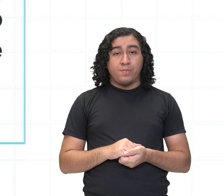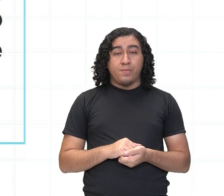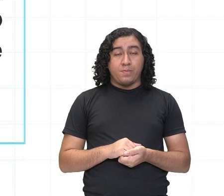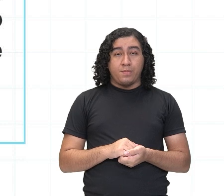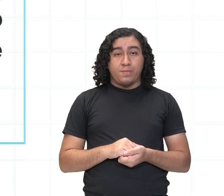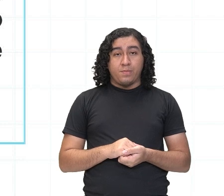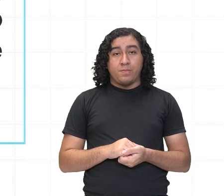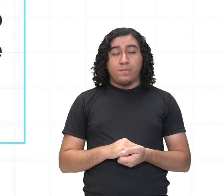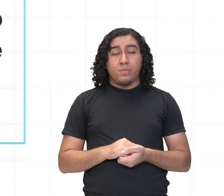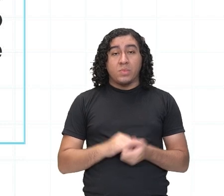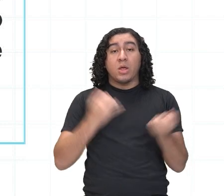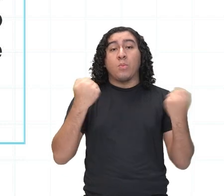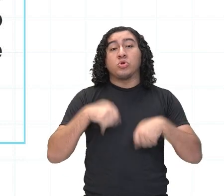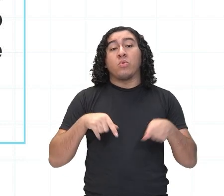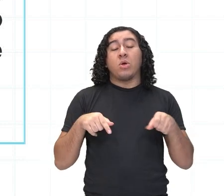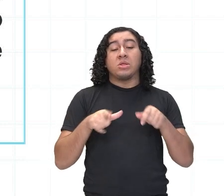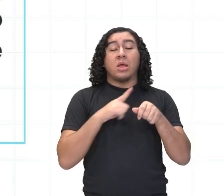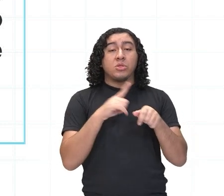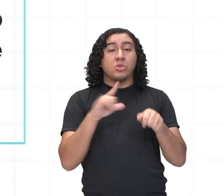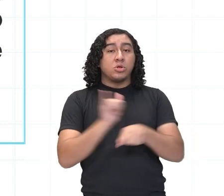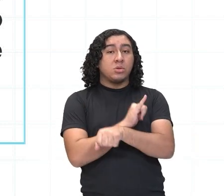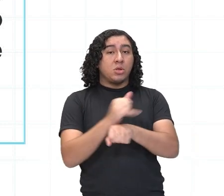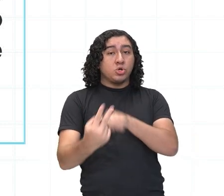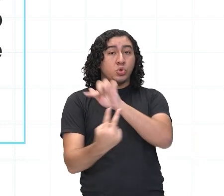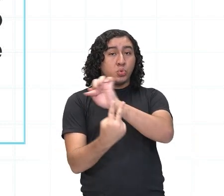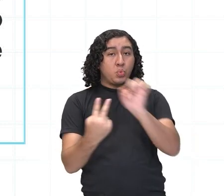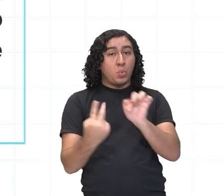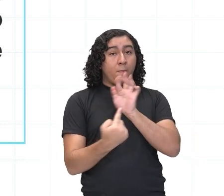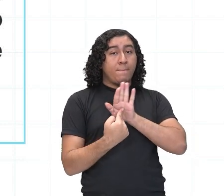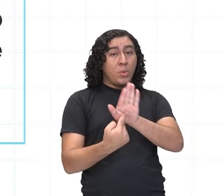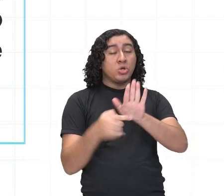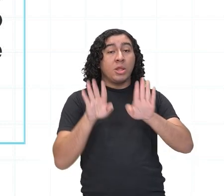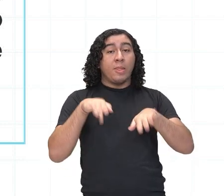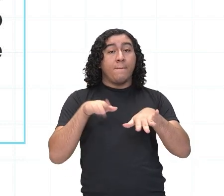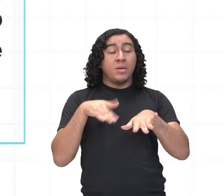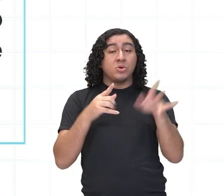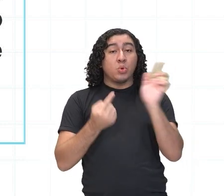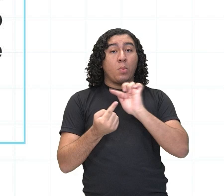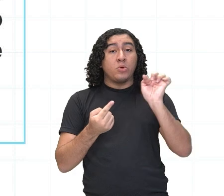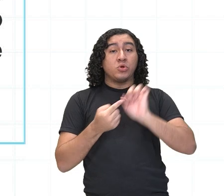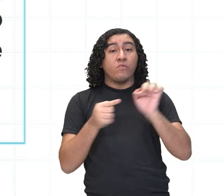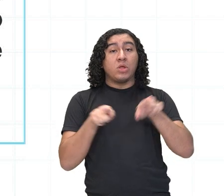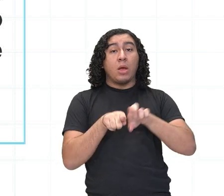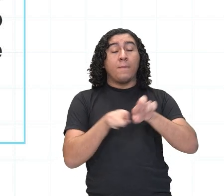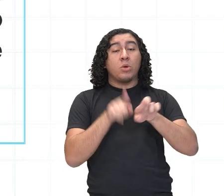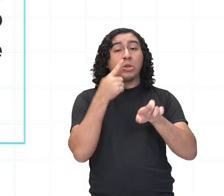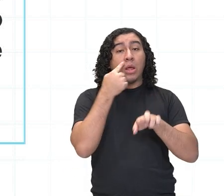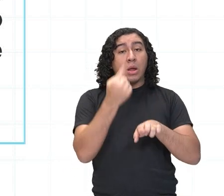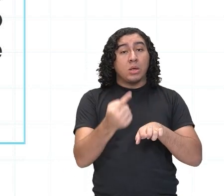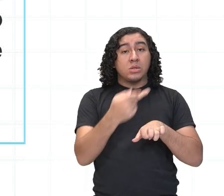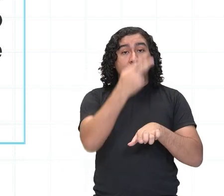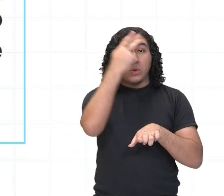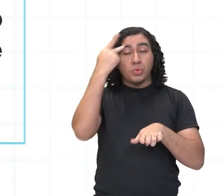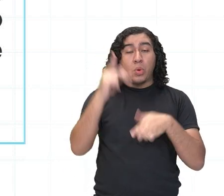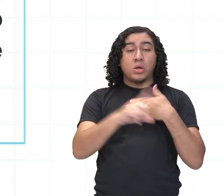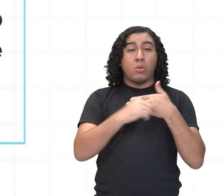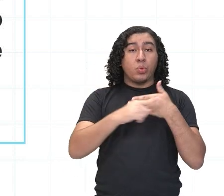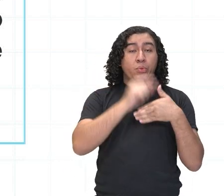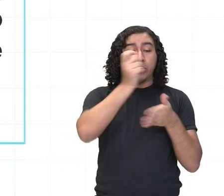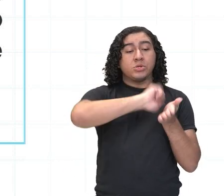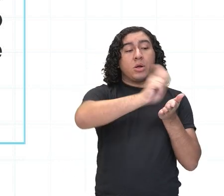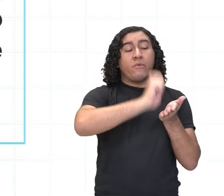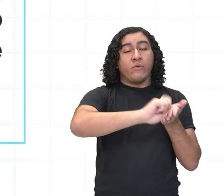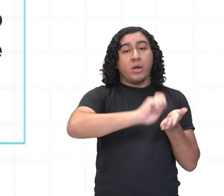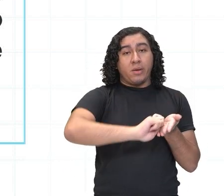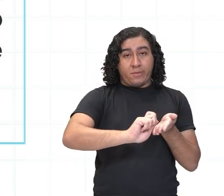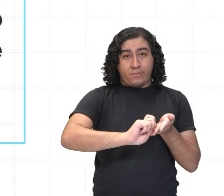ser apresentada de duas maneiras, dependendo do objetivo e da intenção de quem produz o texto, do